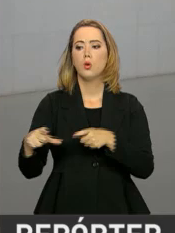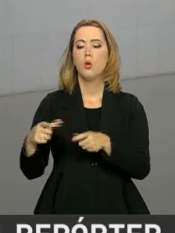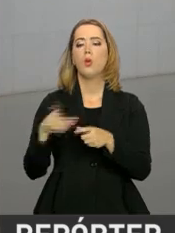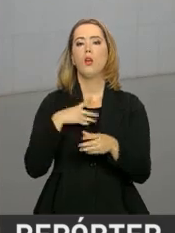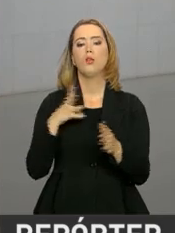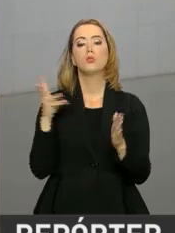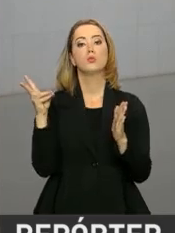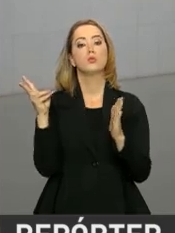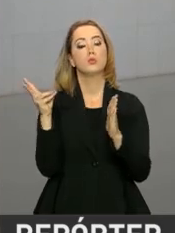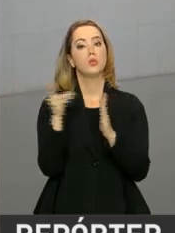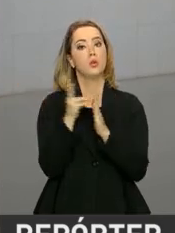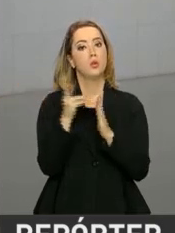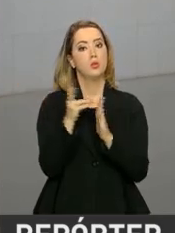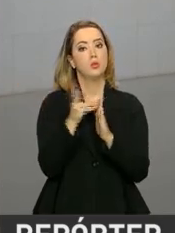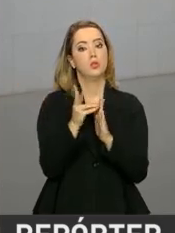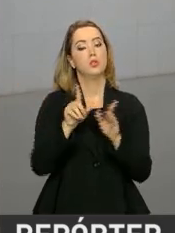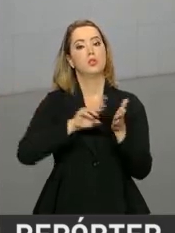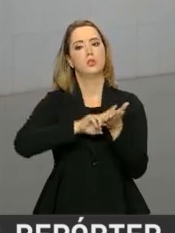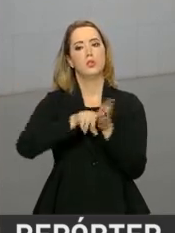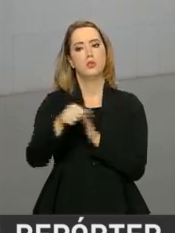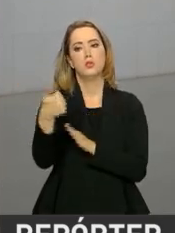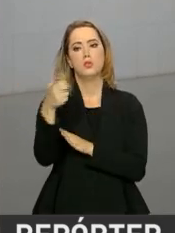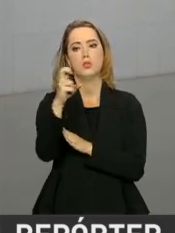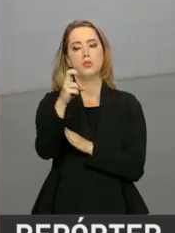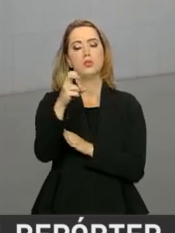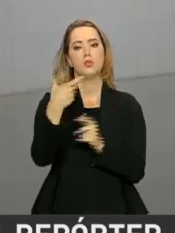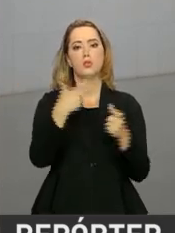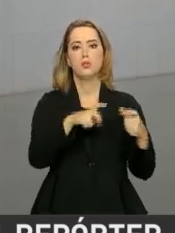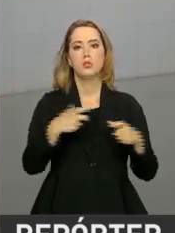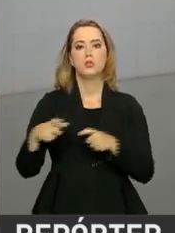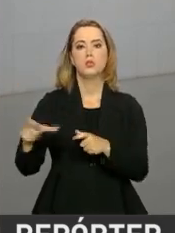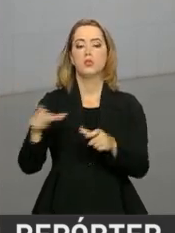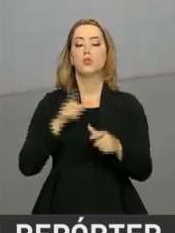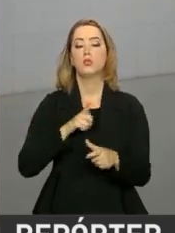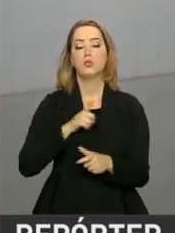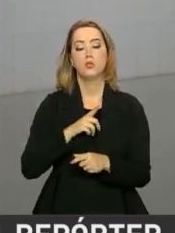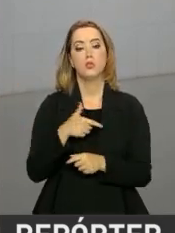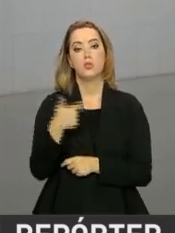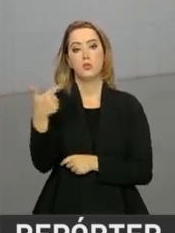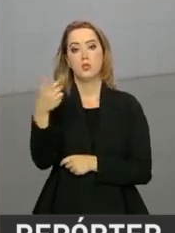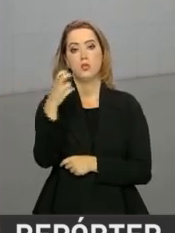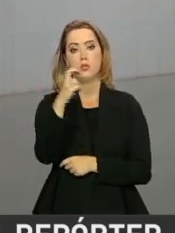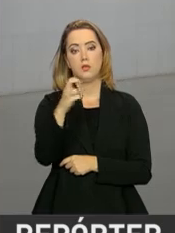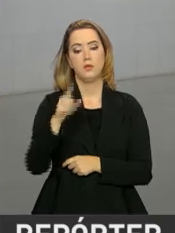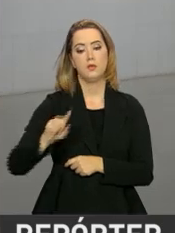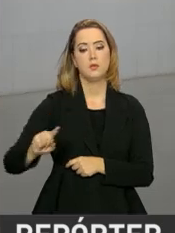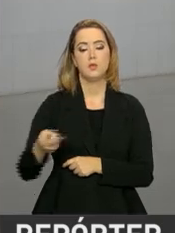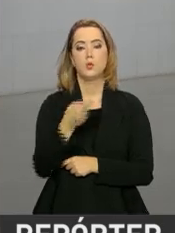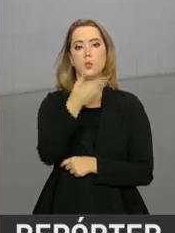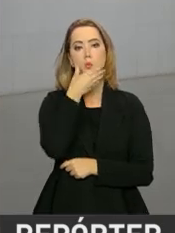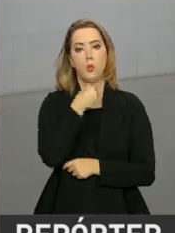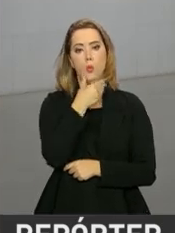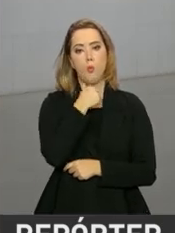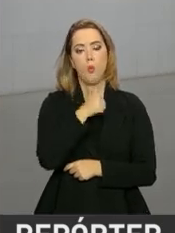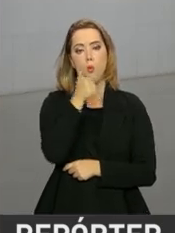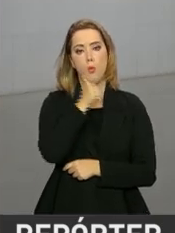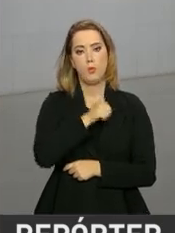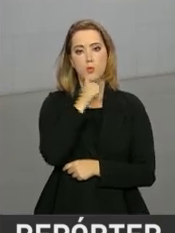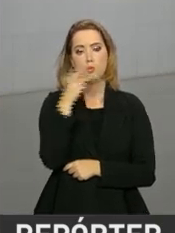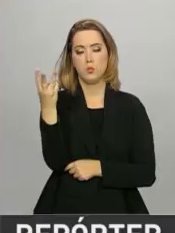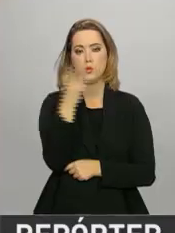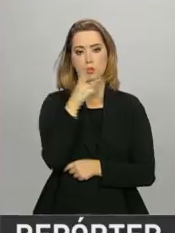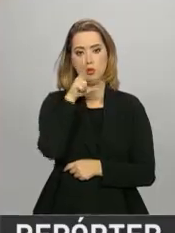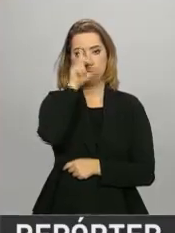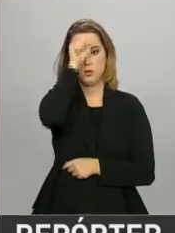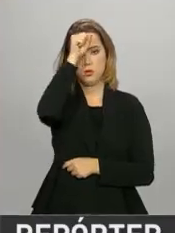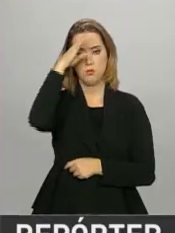aldeias indígenas de 15 estados vão contar com o apoio de 25 mil homens e mulheres das três Forças